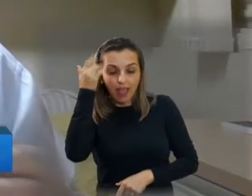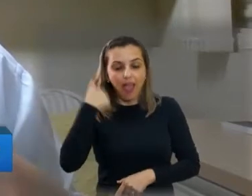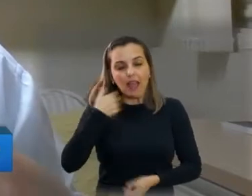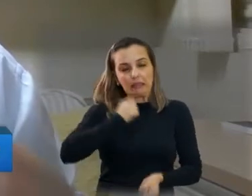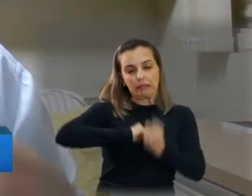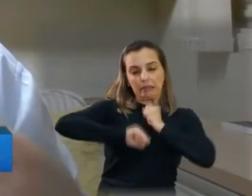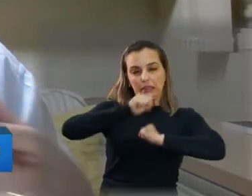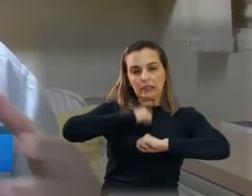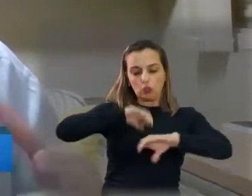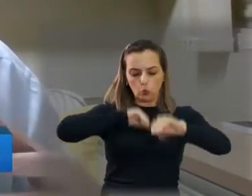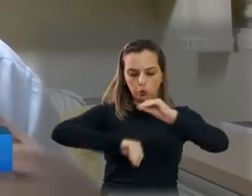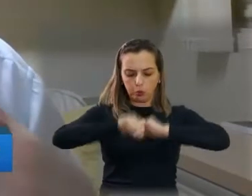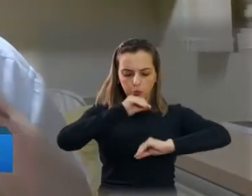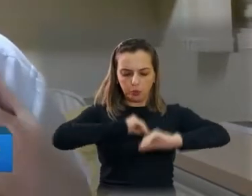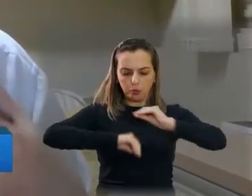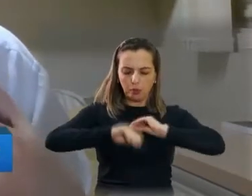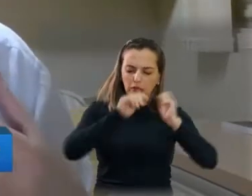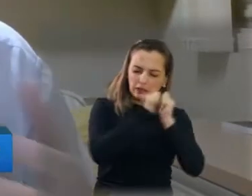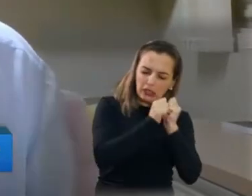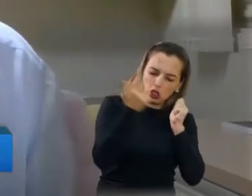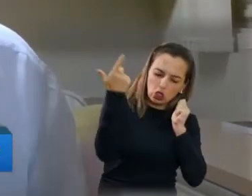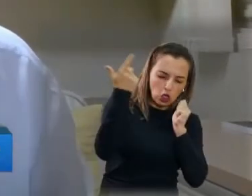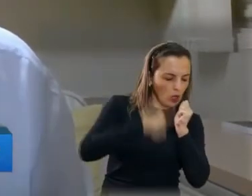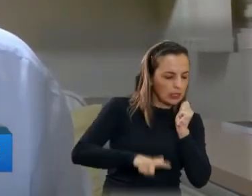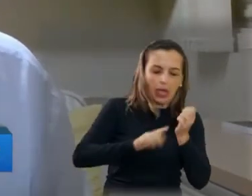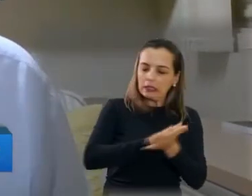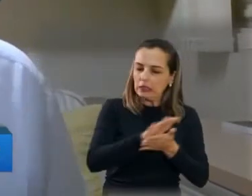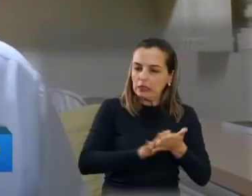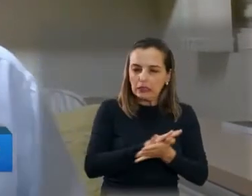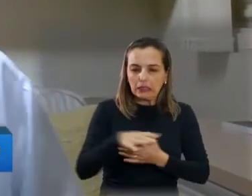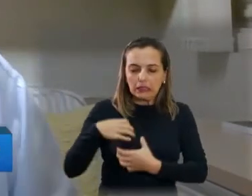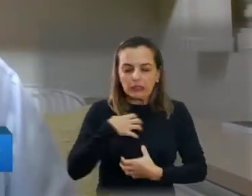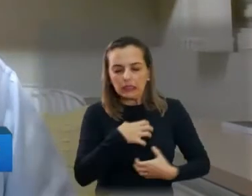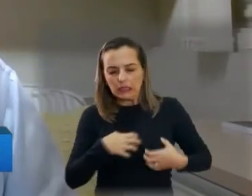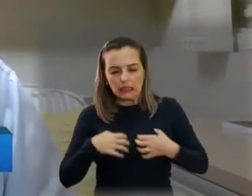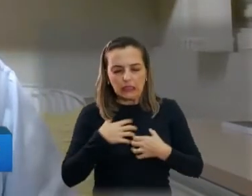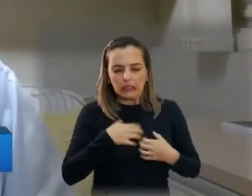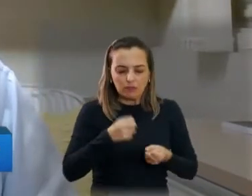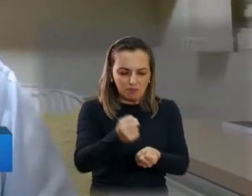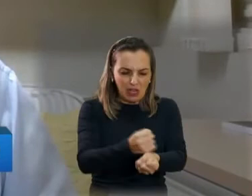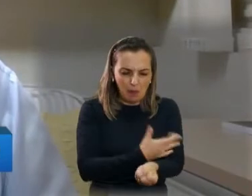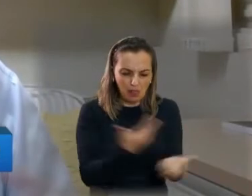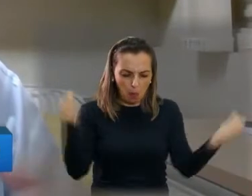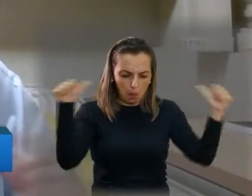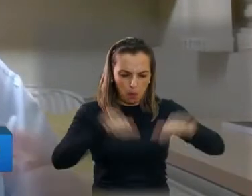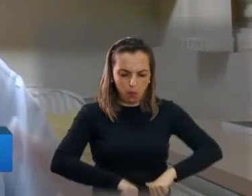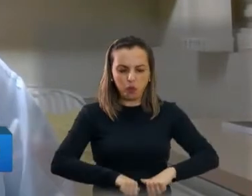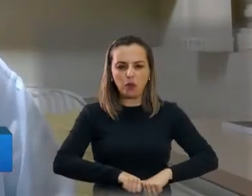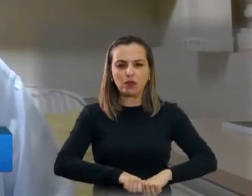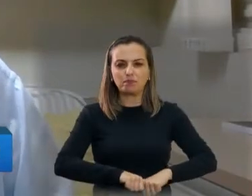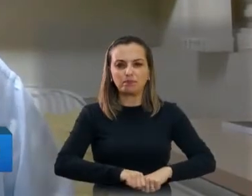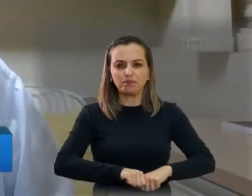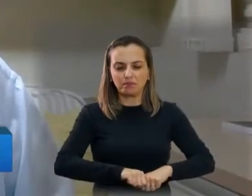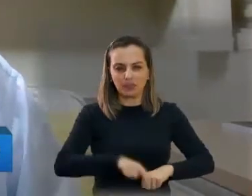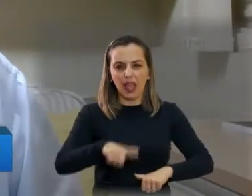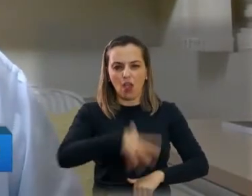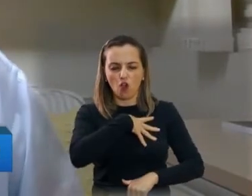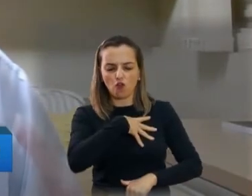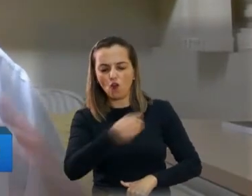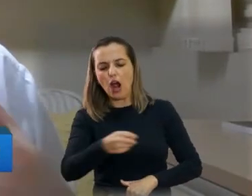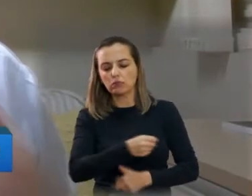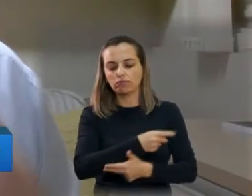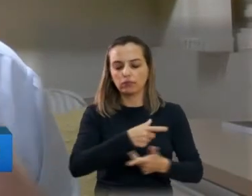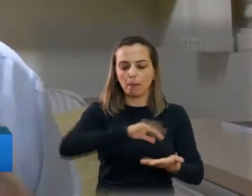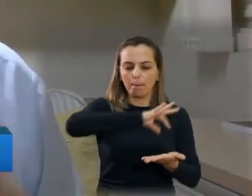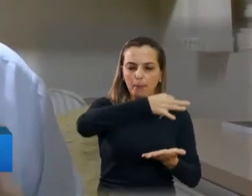a depressão, insônia, desestabilização emocional, ideação suicida e por aí vai. E,